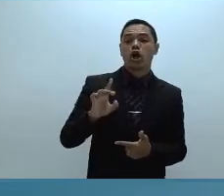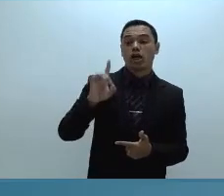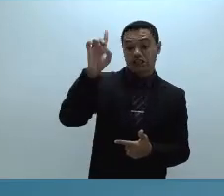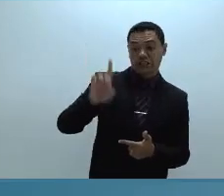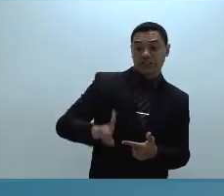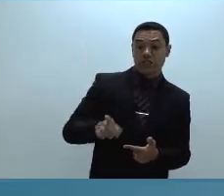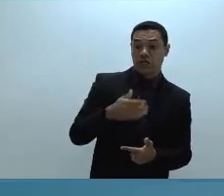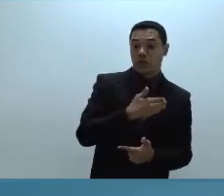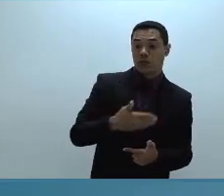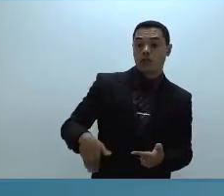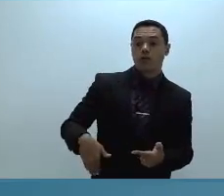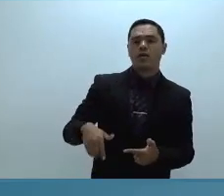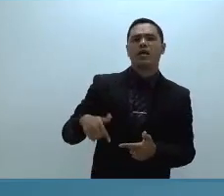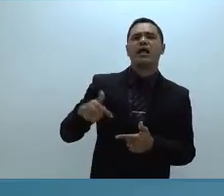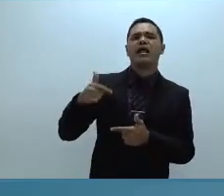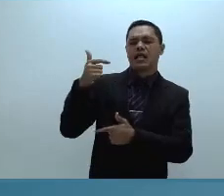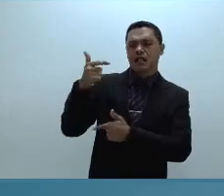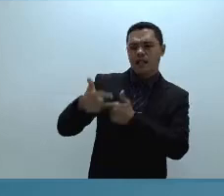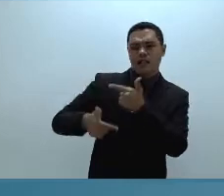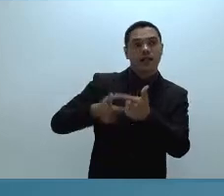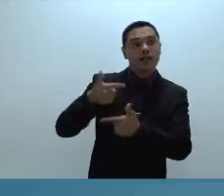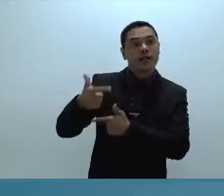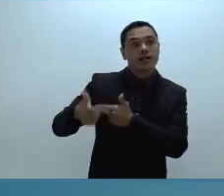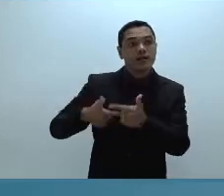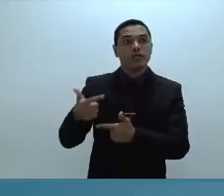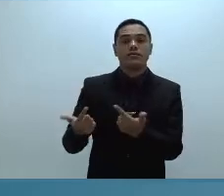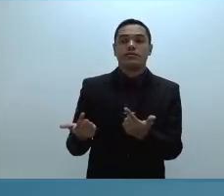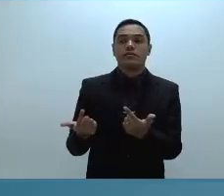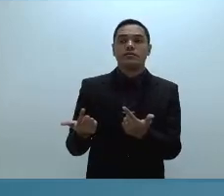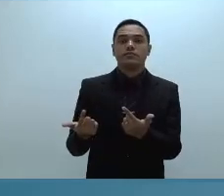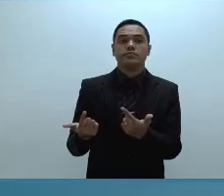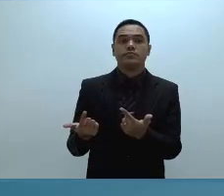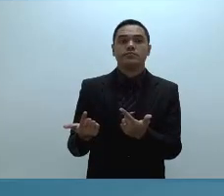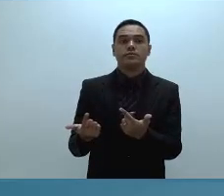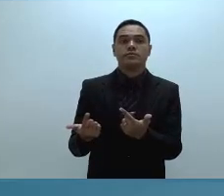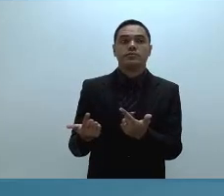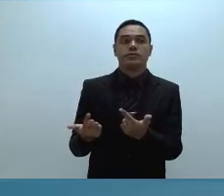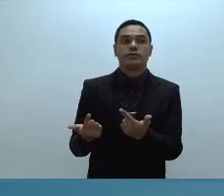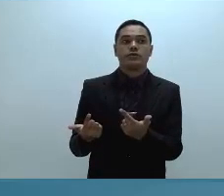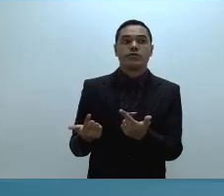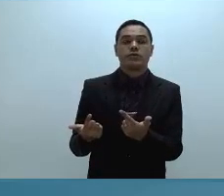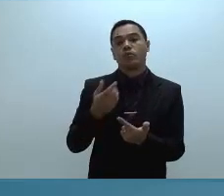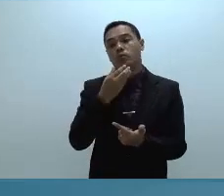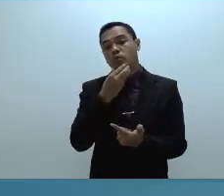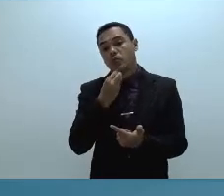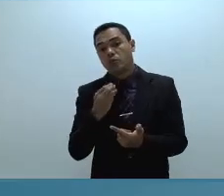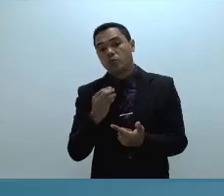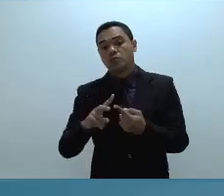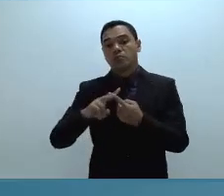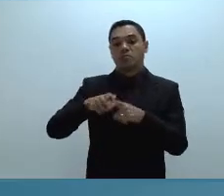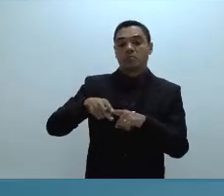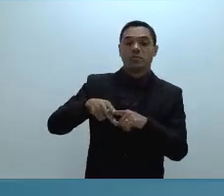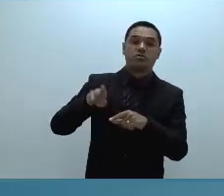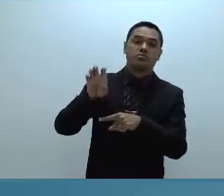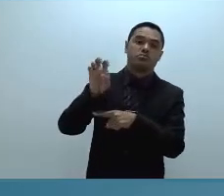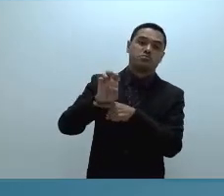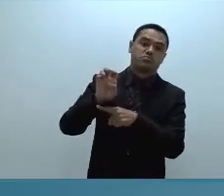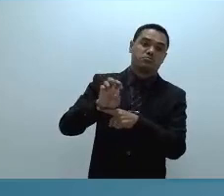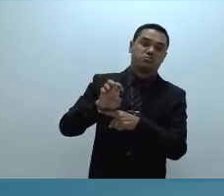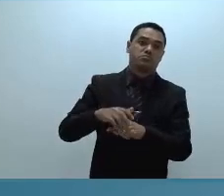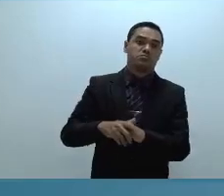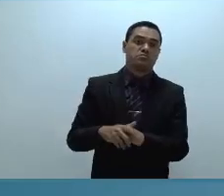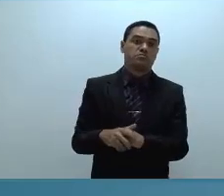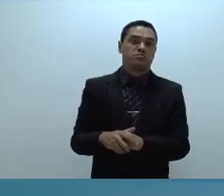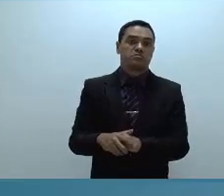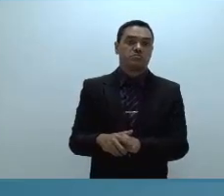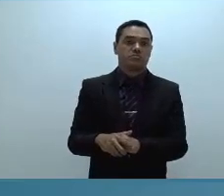falha é na prestação de serviço, advém do operador nacional do sistema, que é o Estado. É como